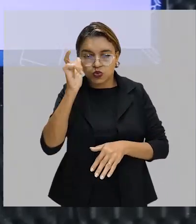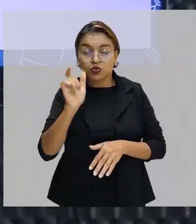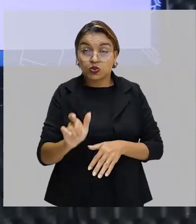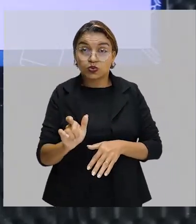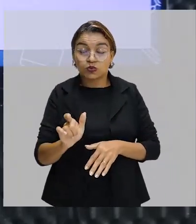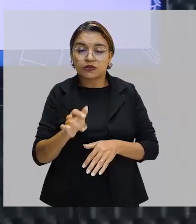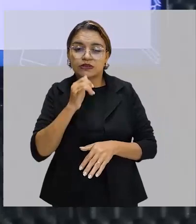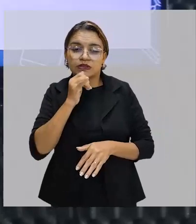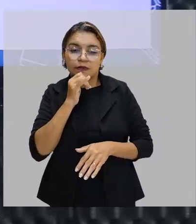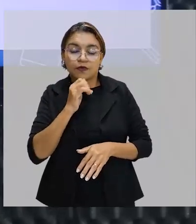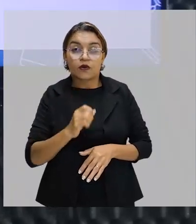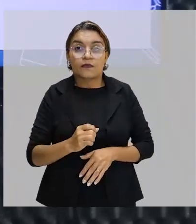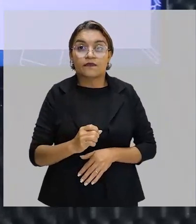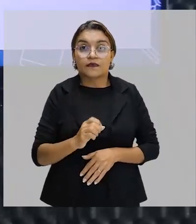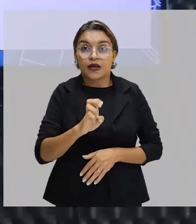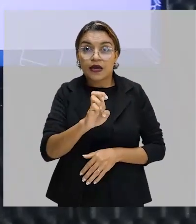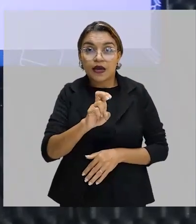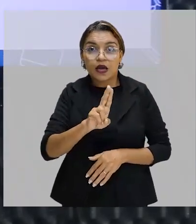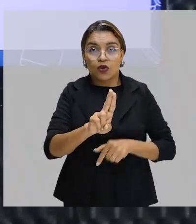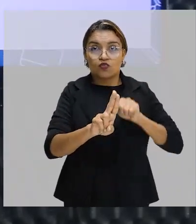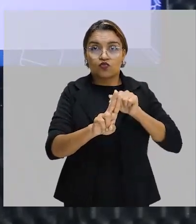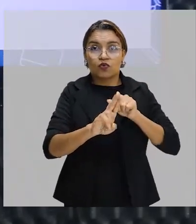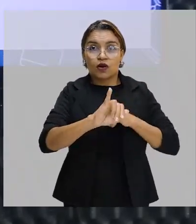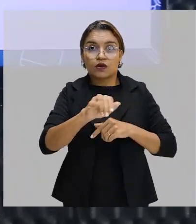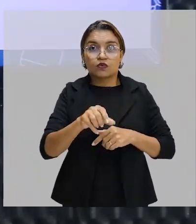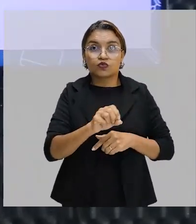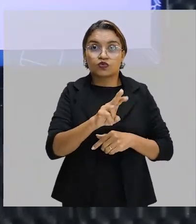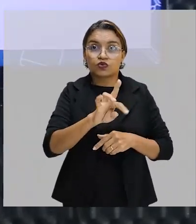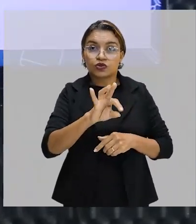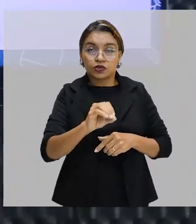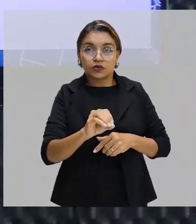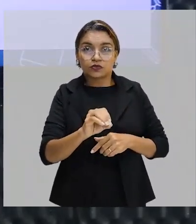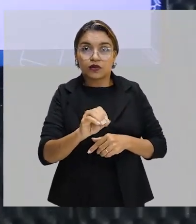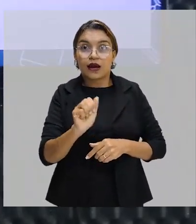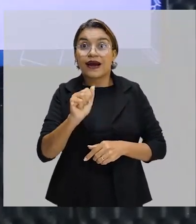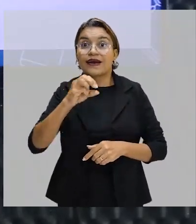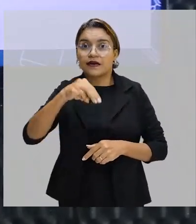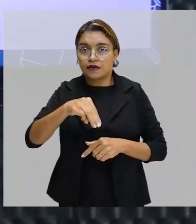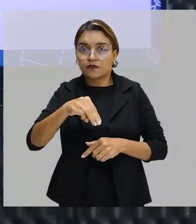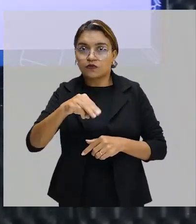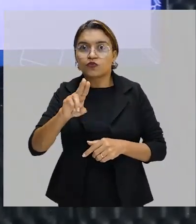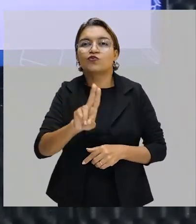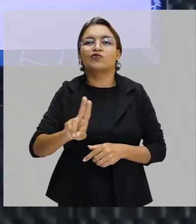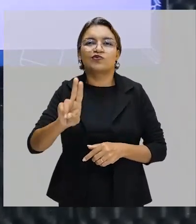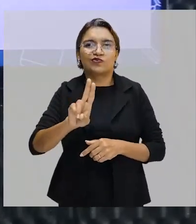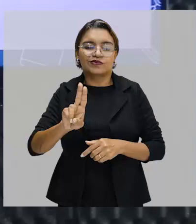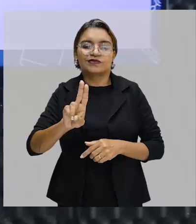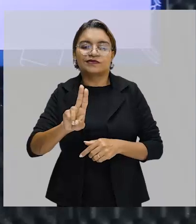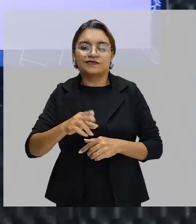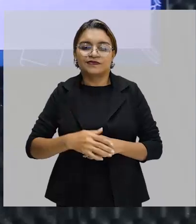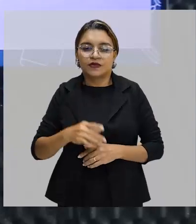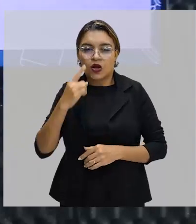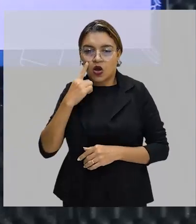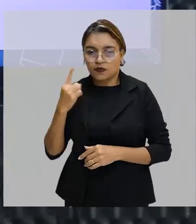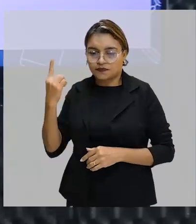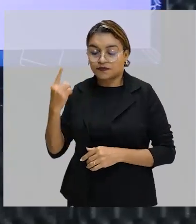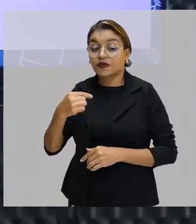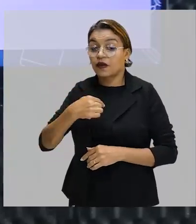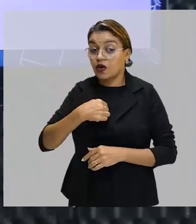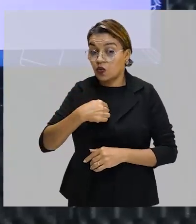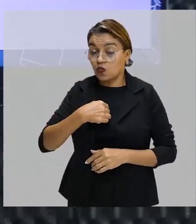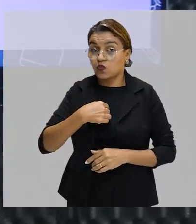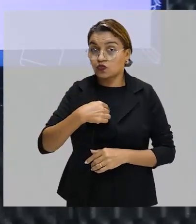sujeito eu só posso usar am. I am 40 years old. Eu